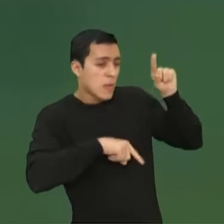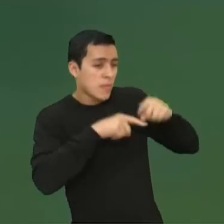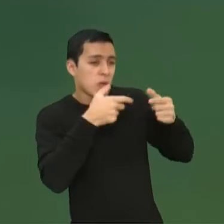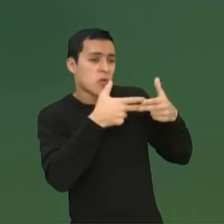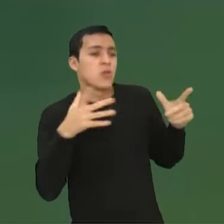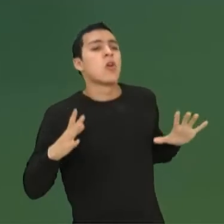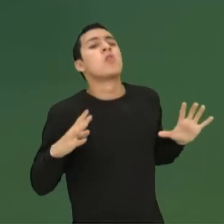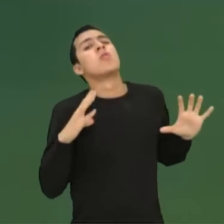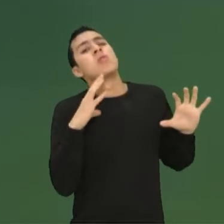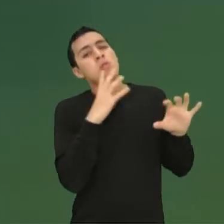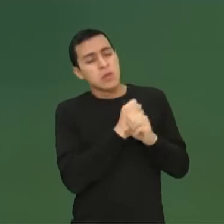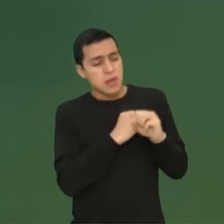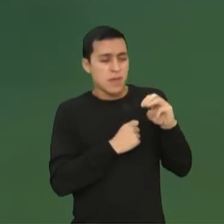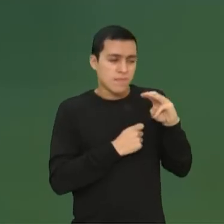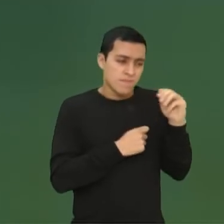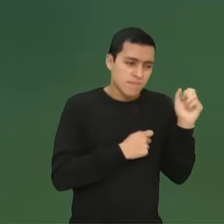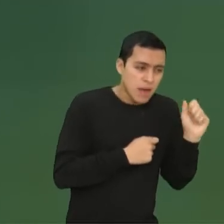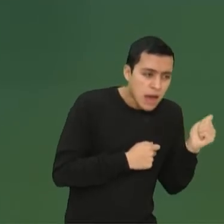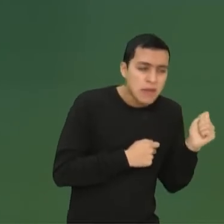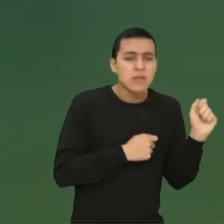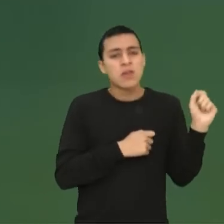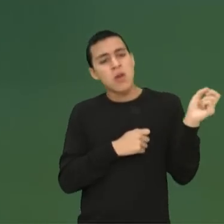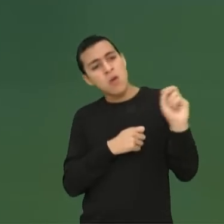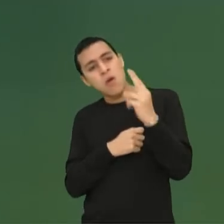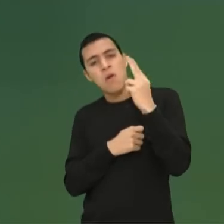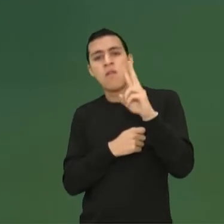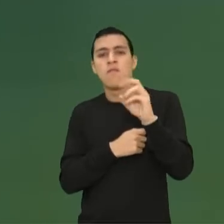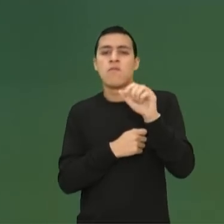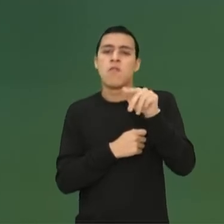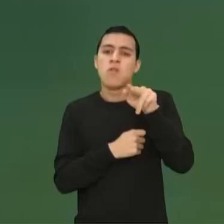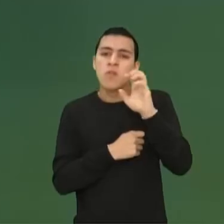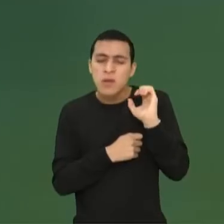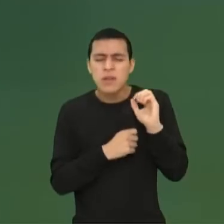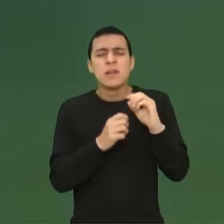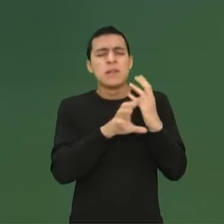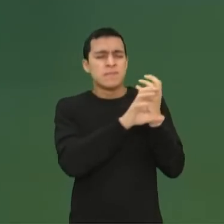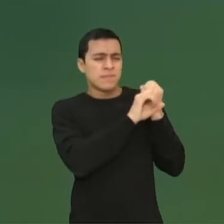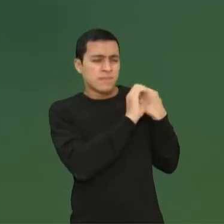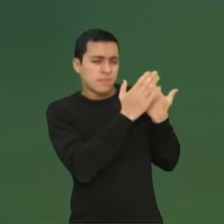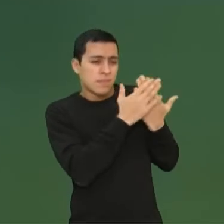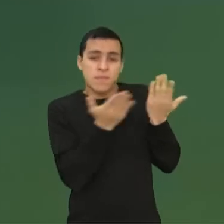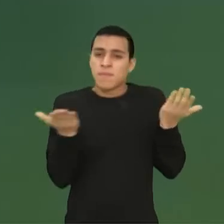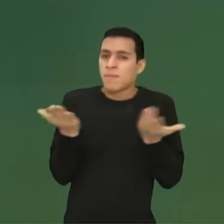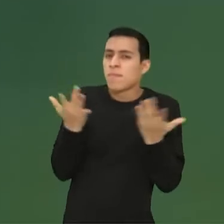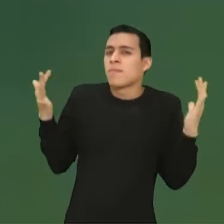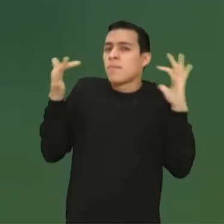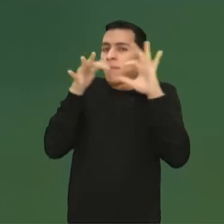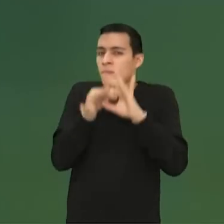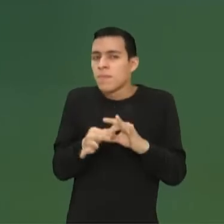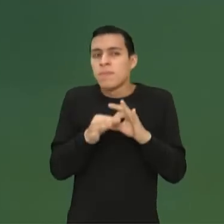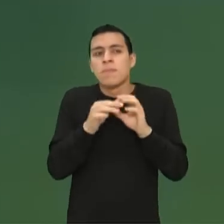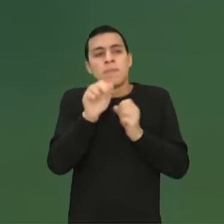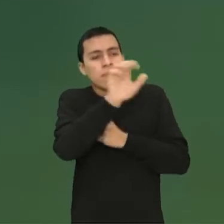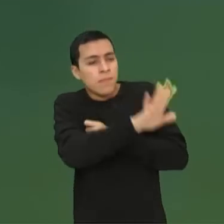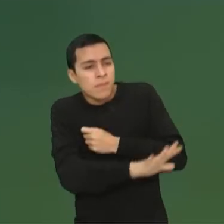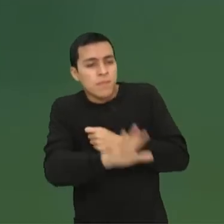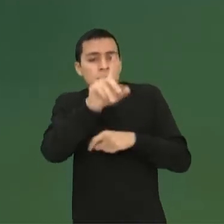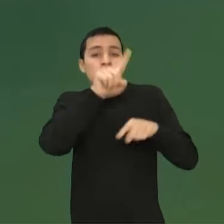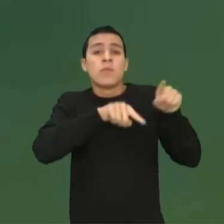em quantidades de massa ou de volume. Então, a gente vai retomar a aula passada e a de hoje. Em geral, os